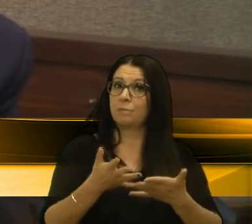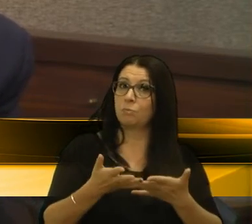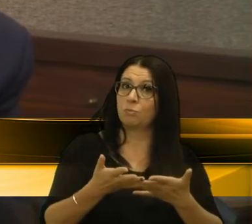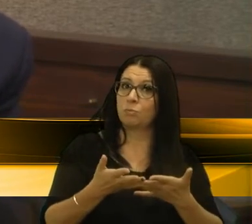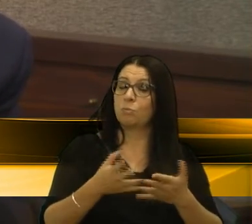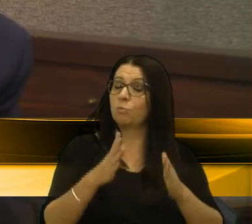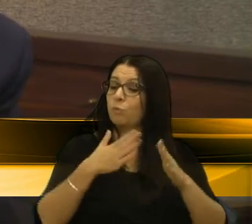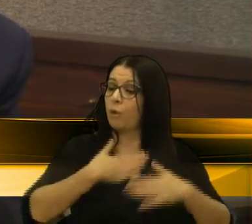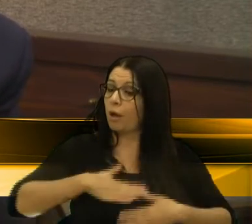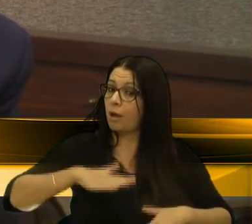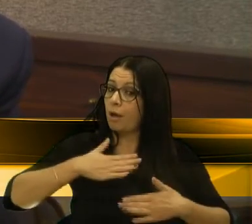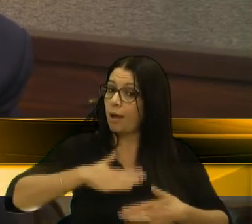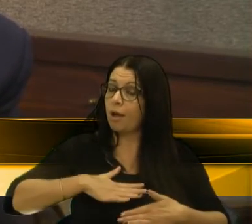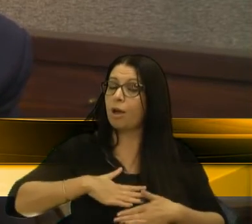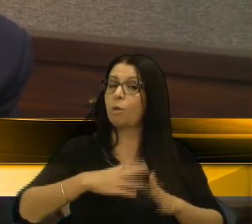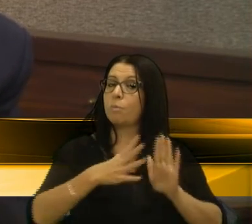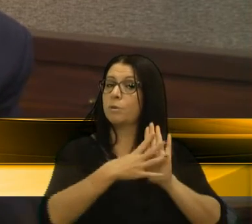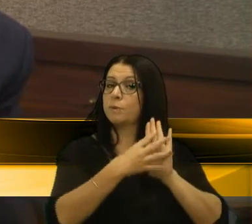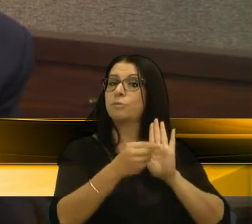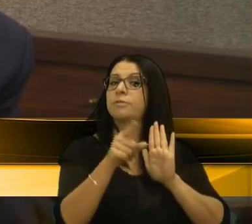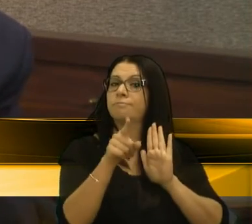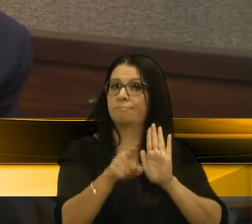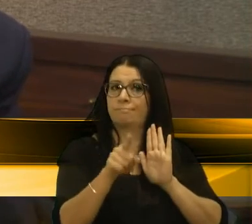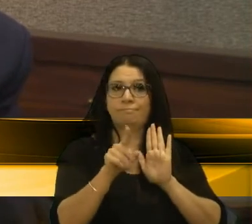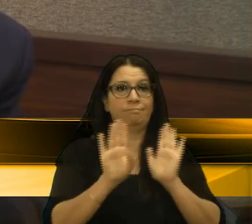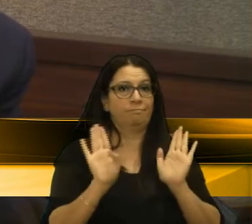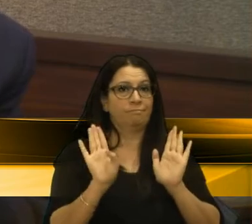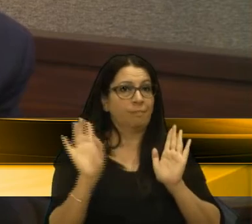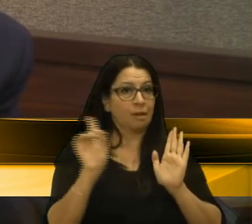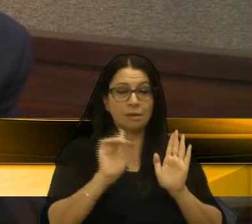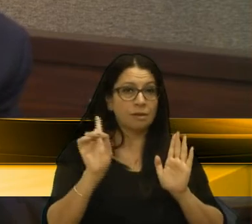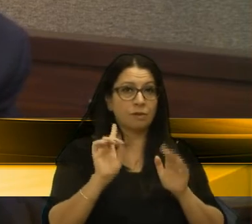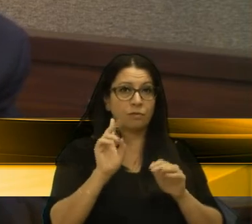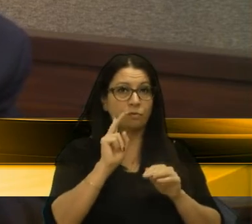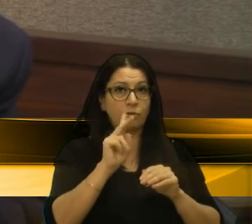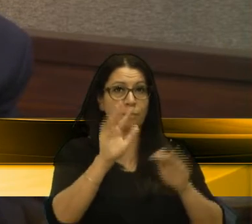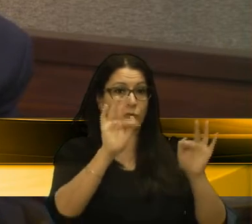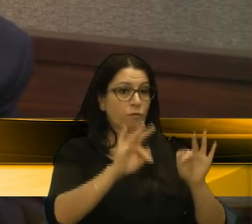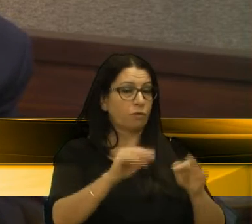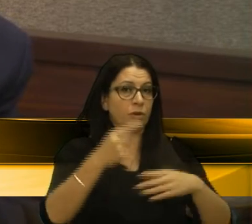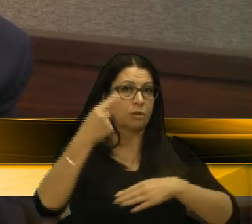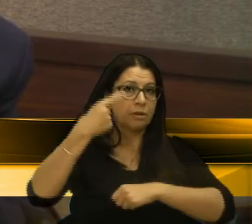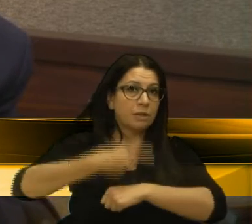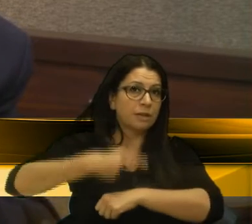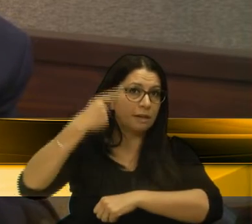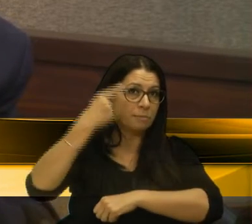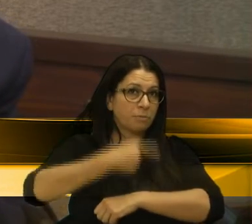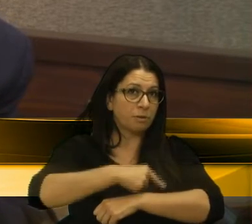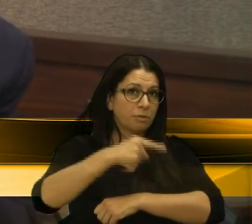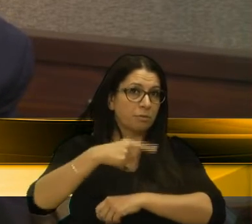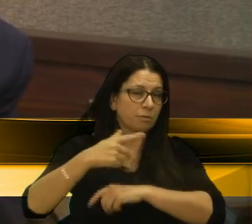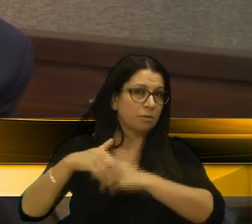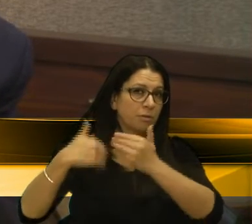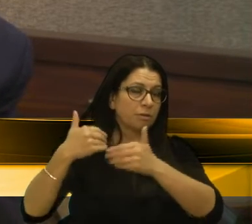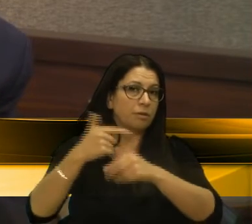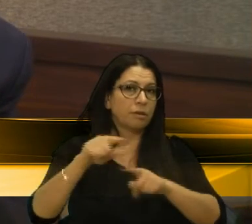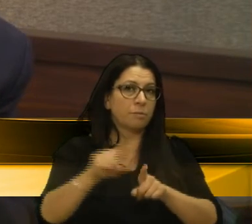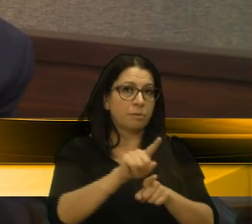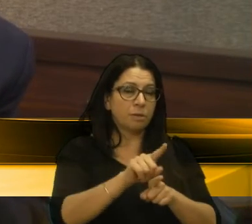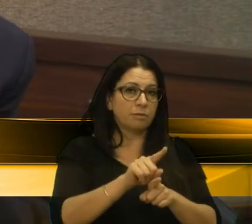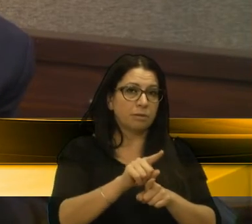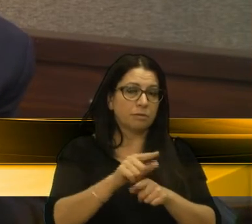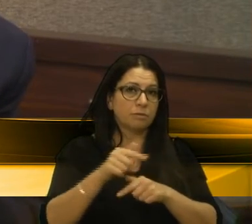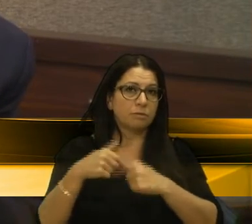muita calma com esse modelo aí. Nós não vamos mais ver o fim dos pedágios, a nossa geração não vai mais se